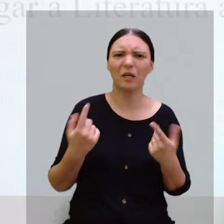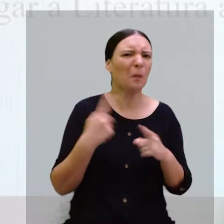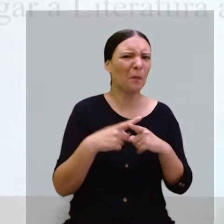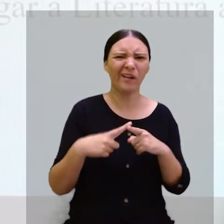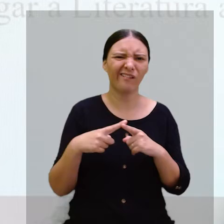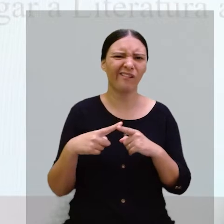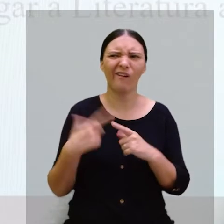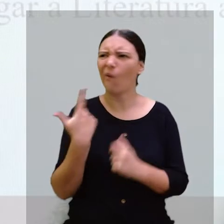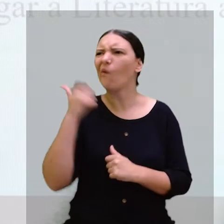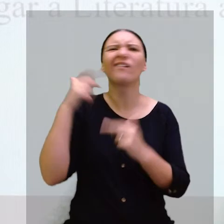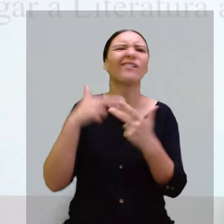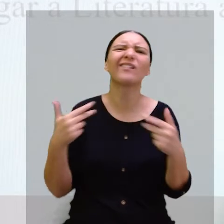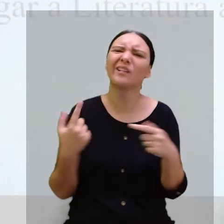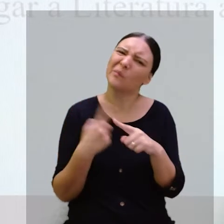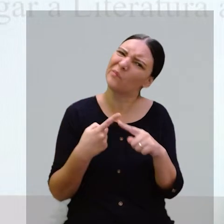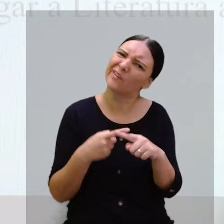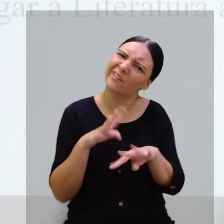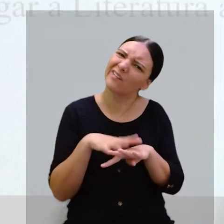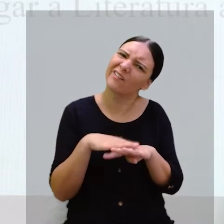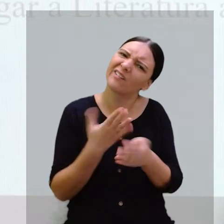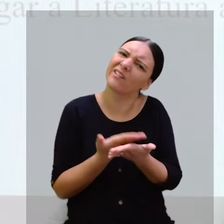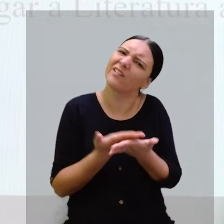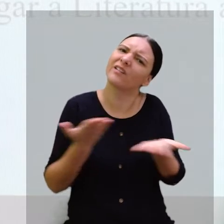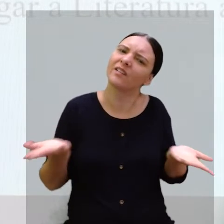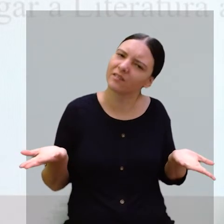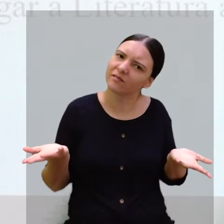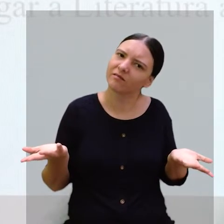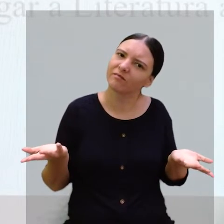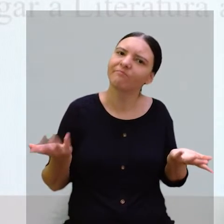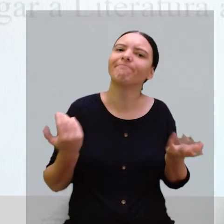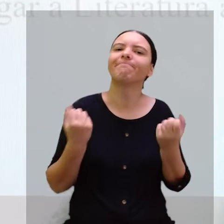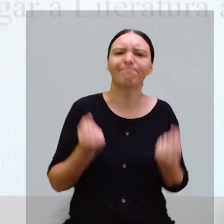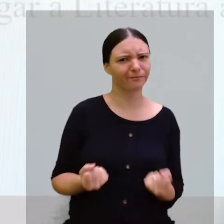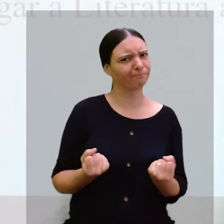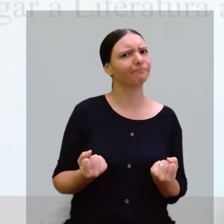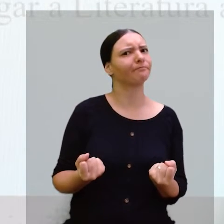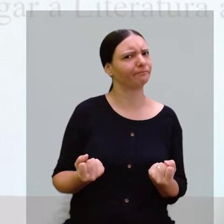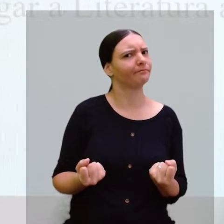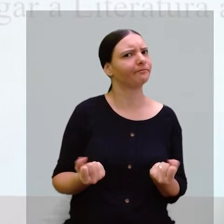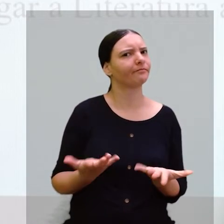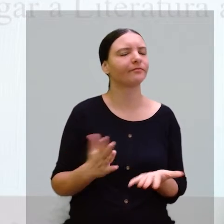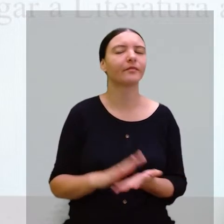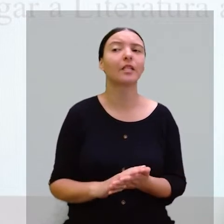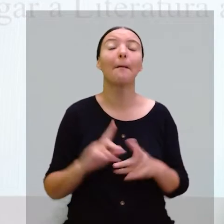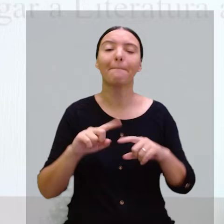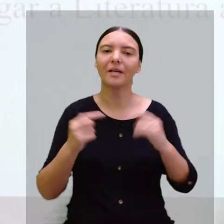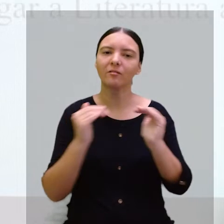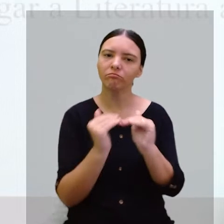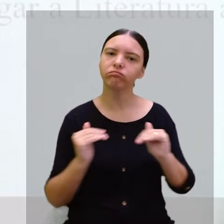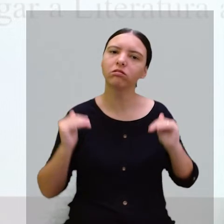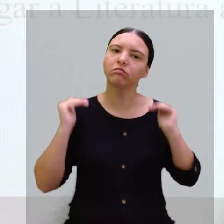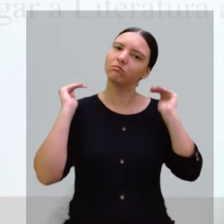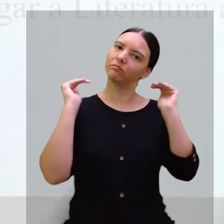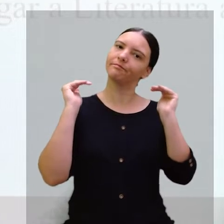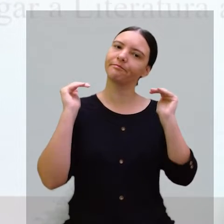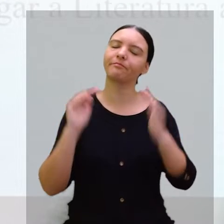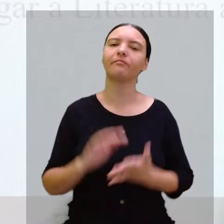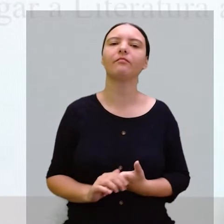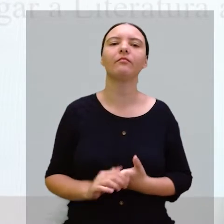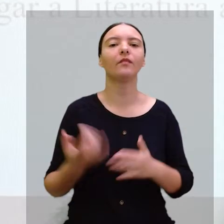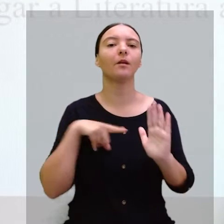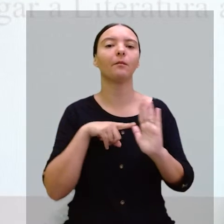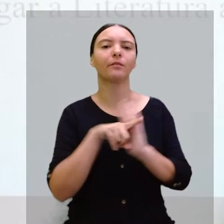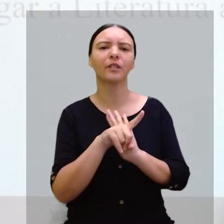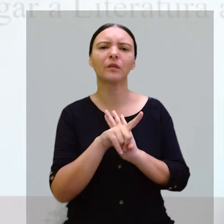outras coisas na vida, por que estudar matemática? Tem um tom um pouco ofensivo às vezes nisso, né? Mas para além disso, ou a